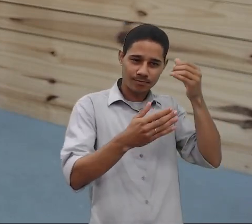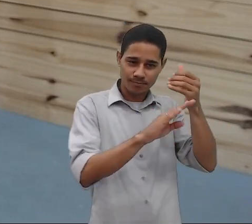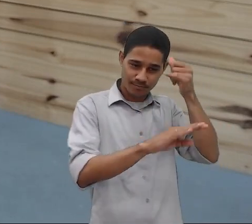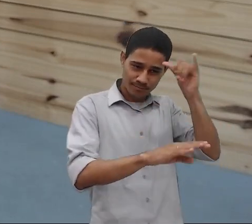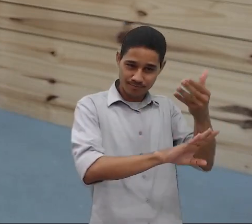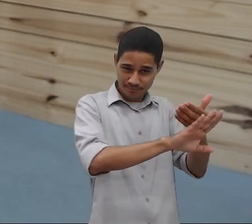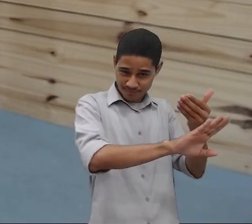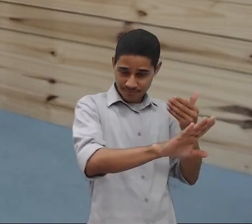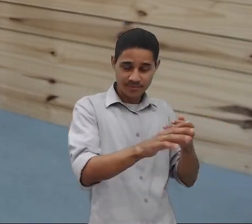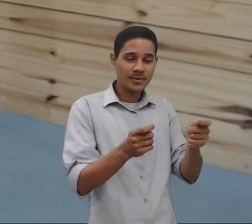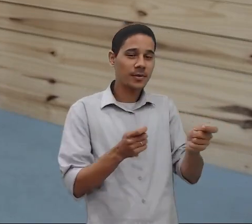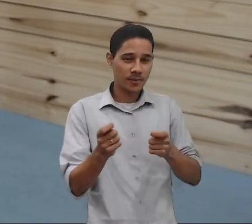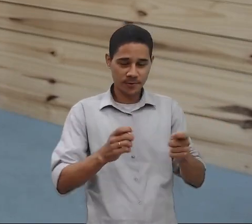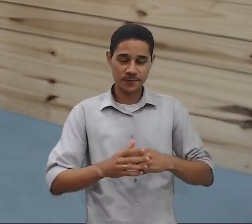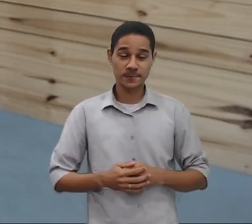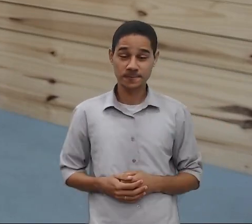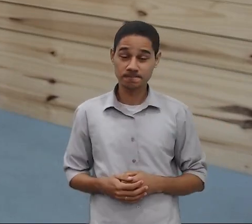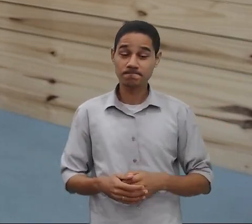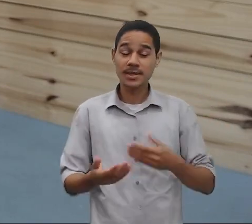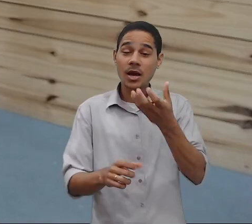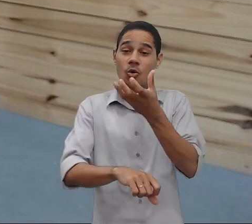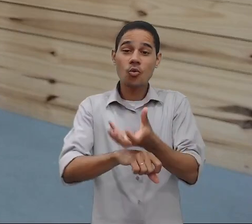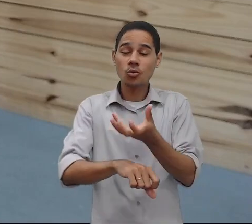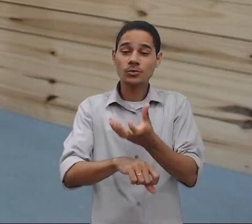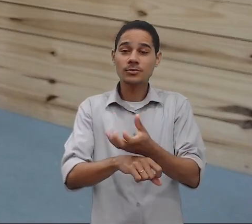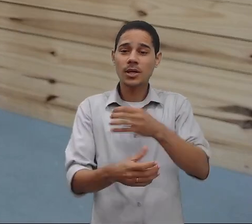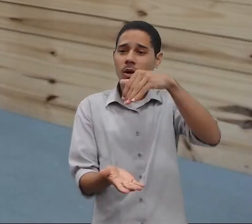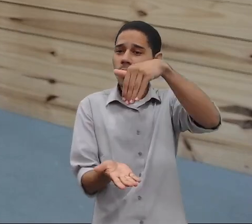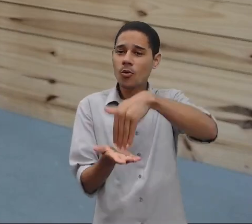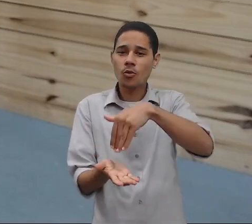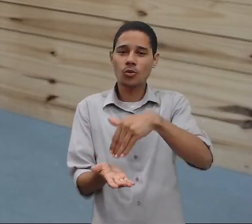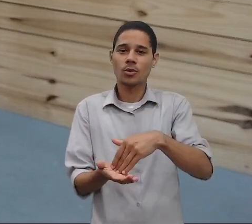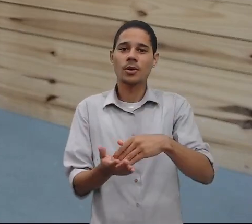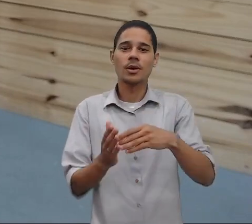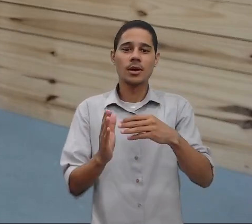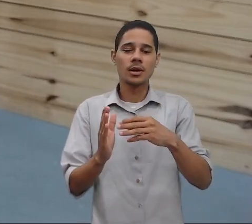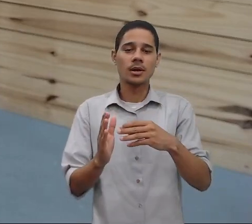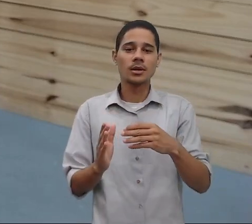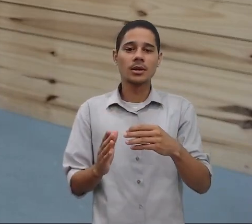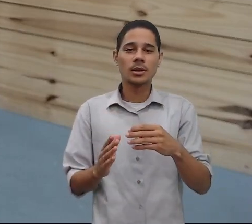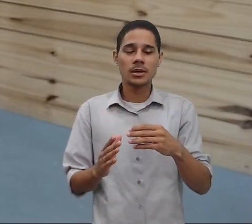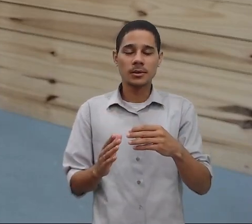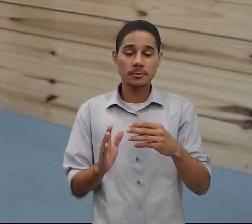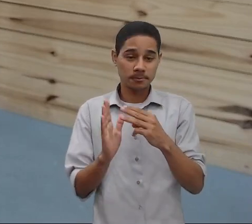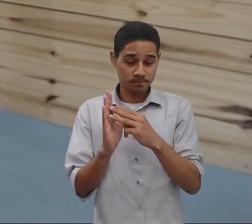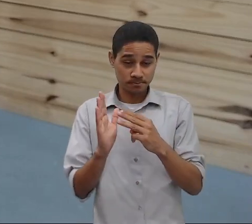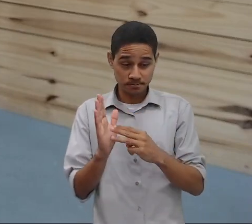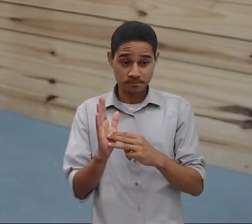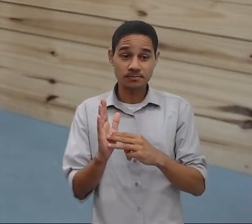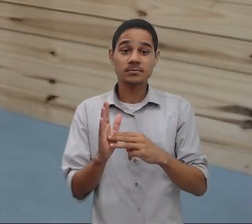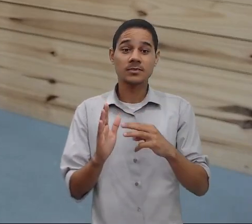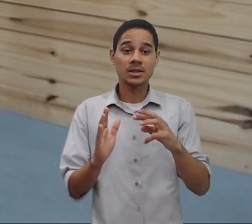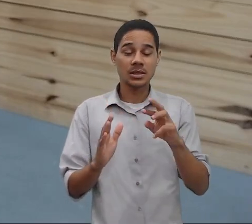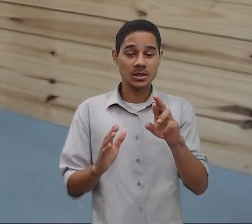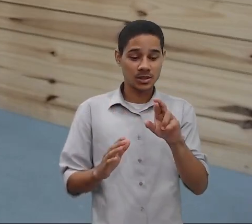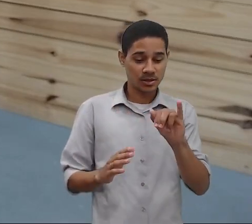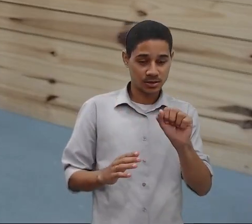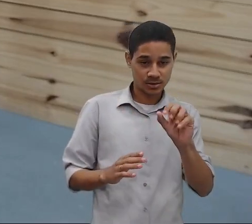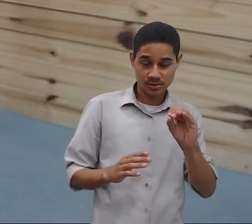do módulo de Risco e Emergência. Essa disciplina é composta por 3 unidades.